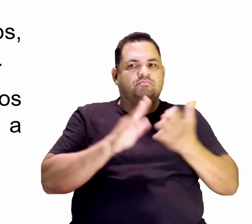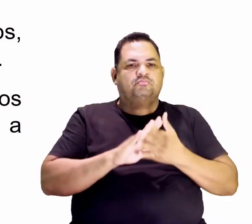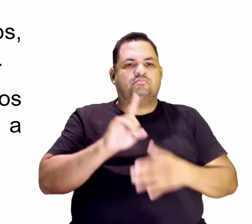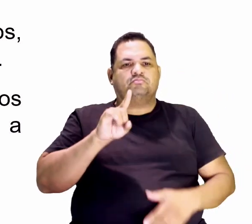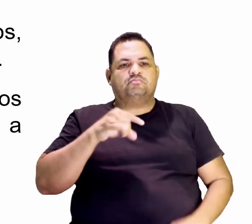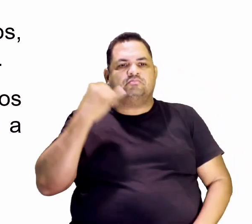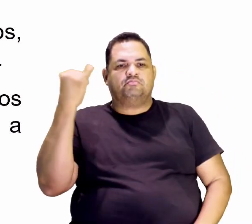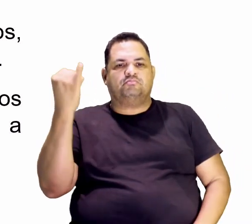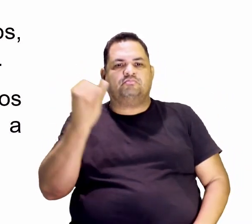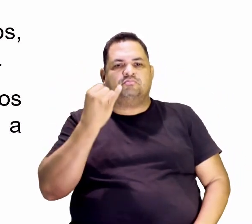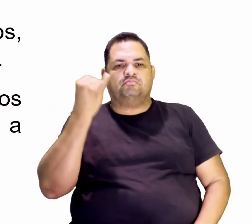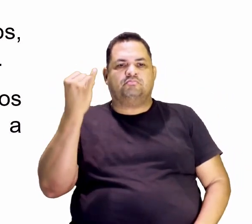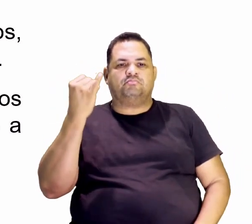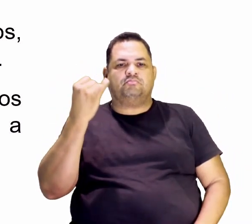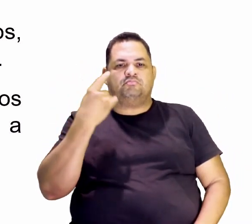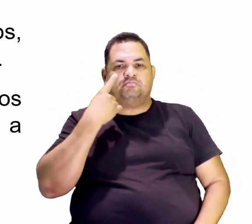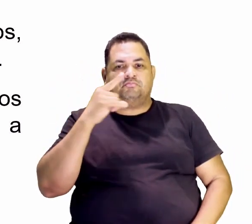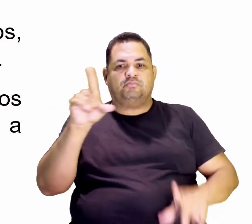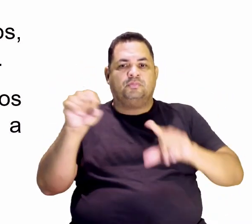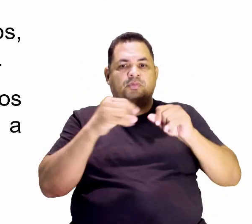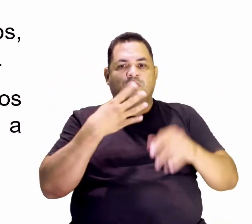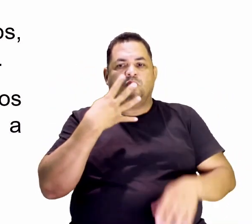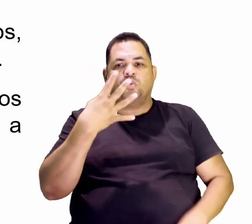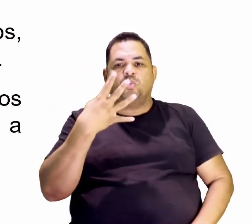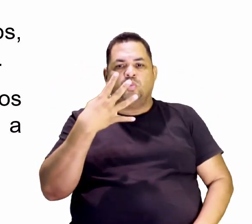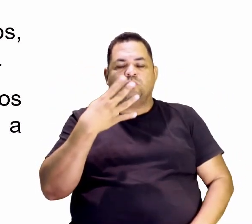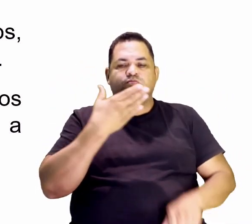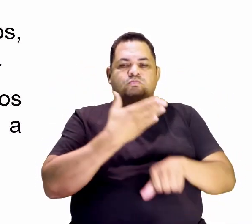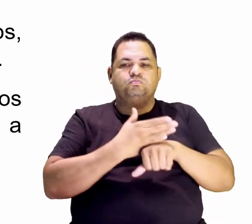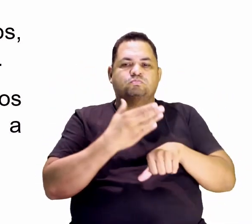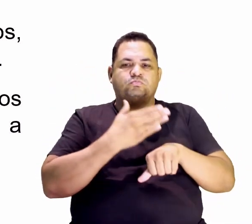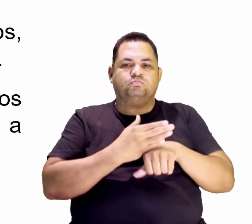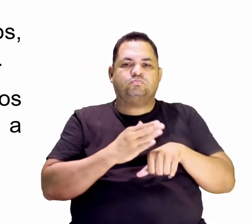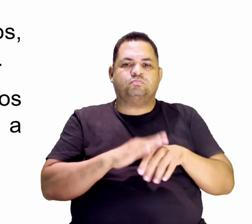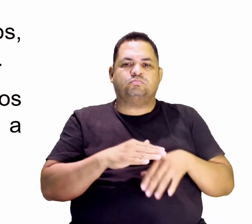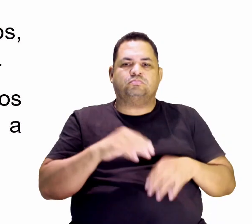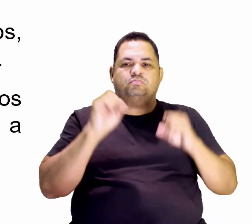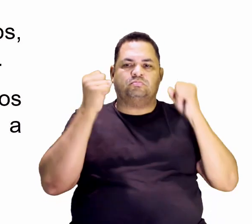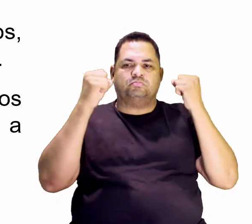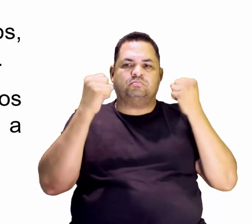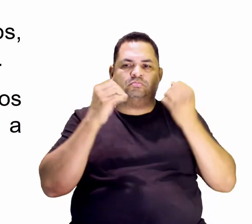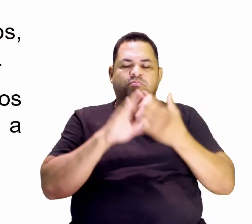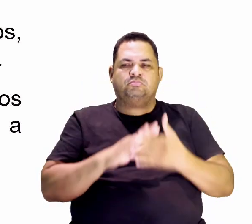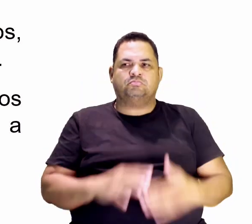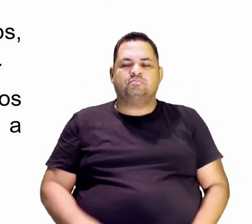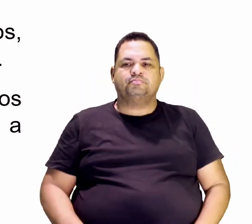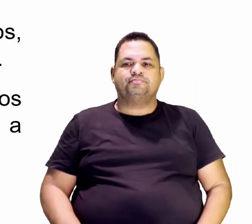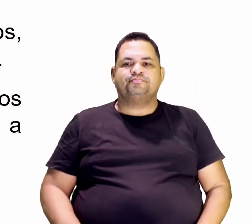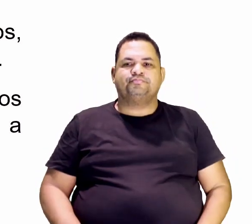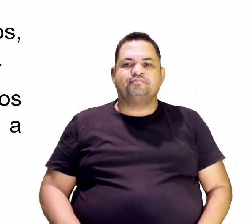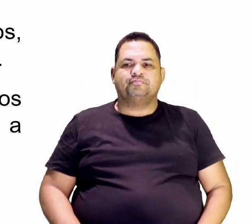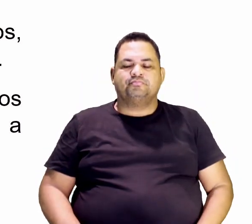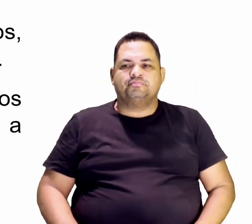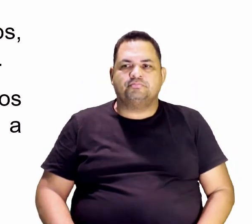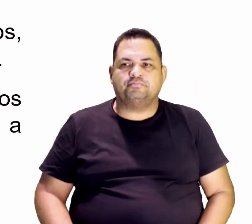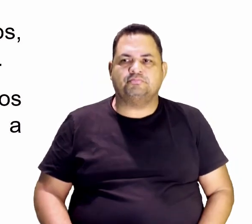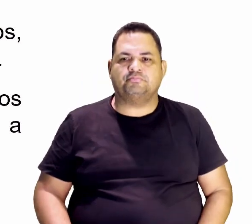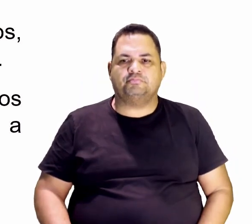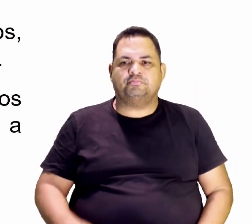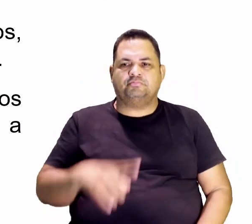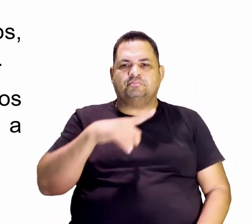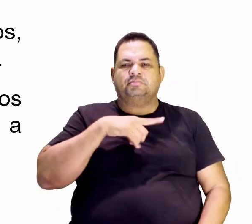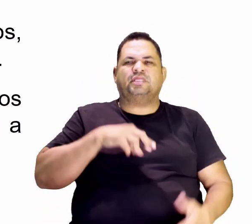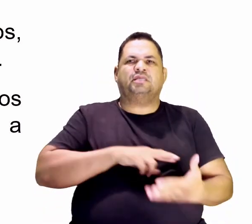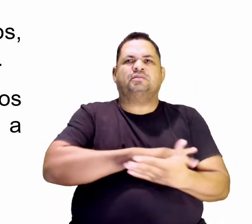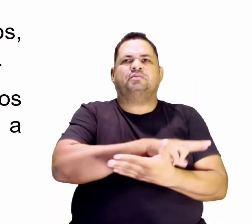aí que você escolha no mínimo aí umas 4 práticas, tá? Não é muito, gente. Tem uma